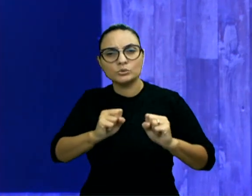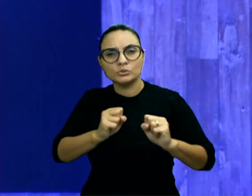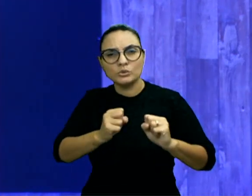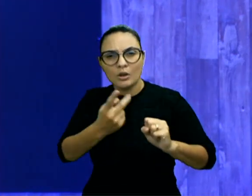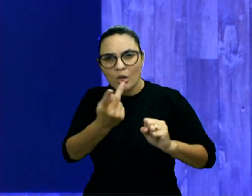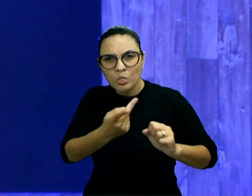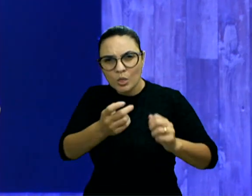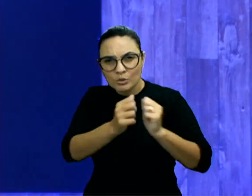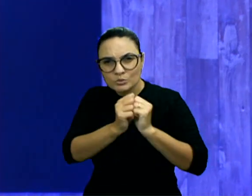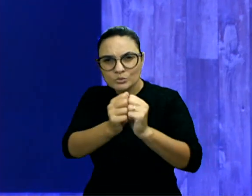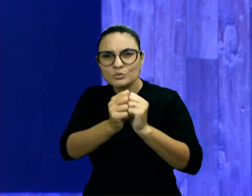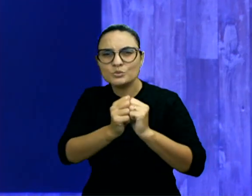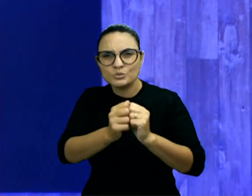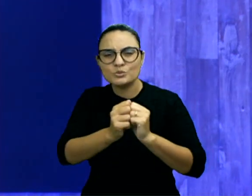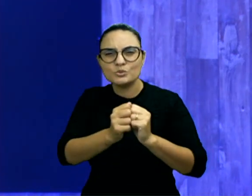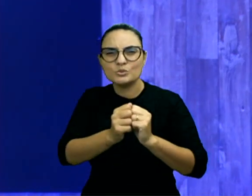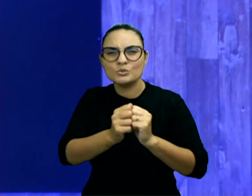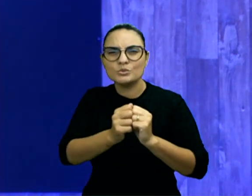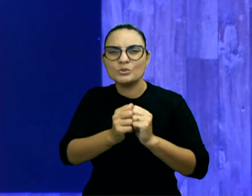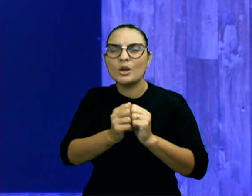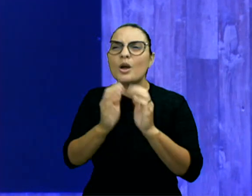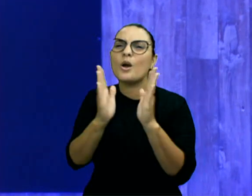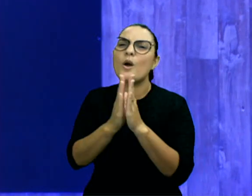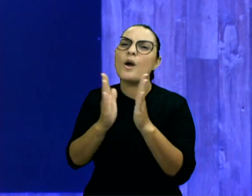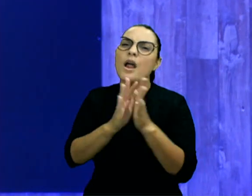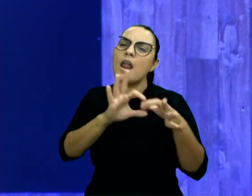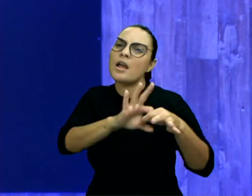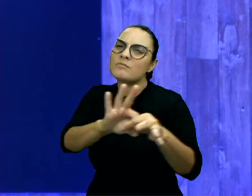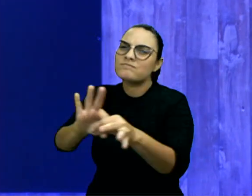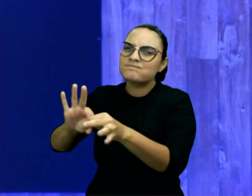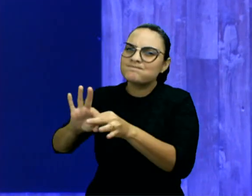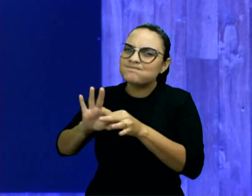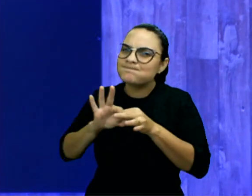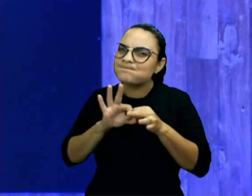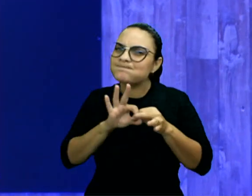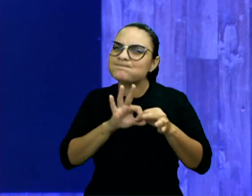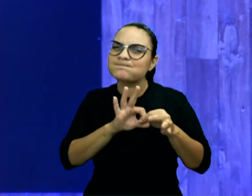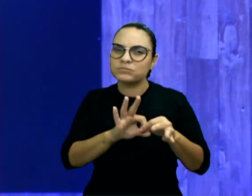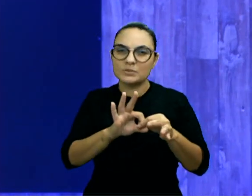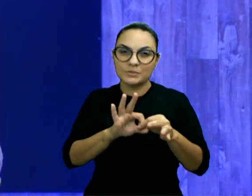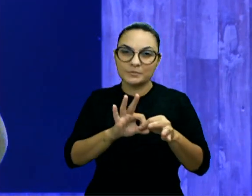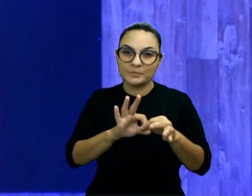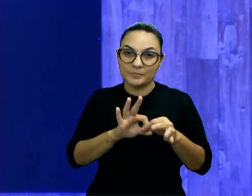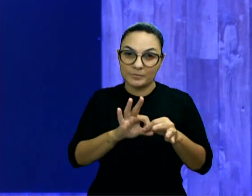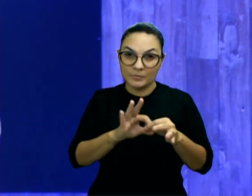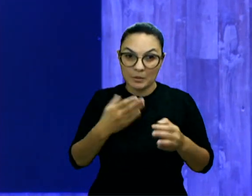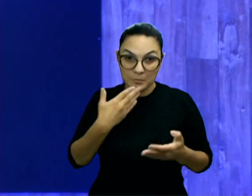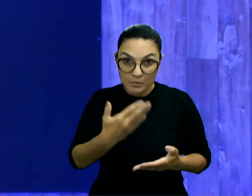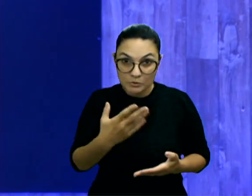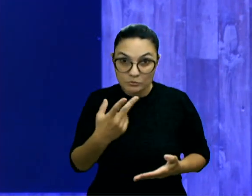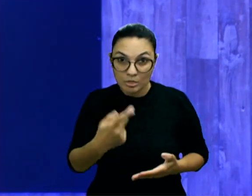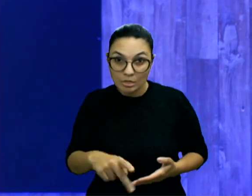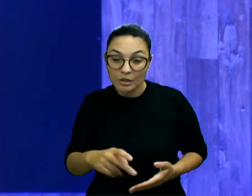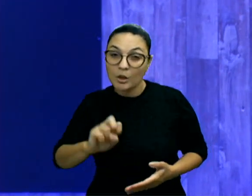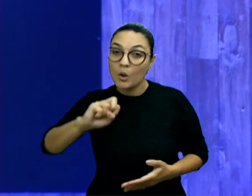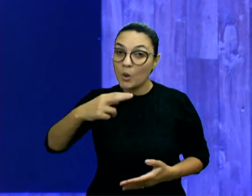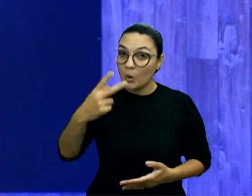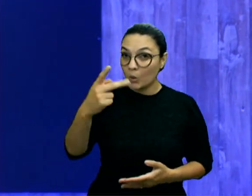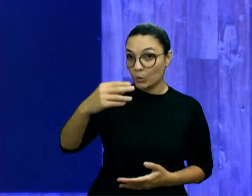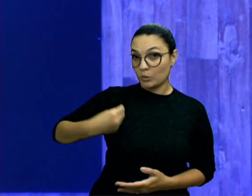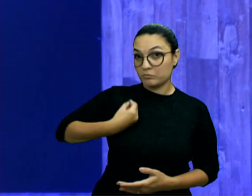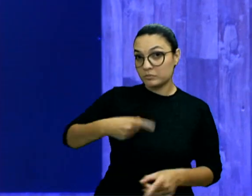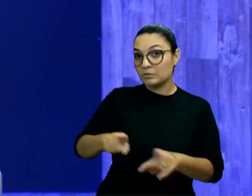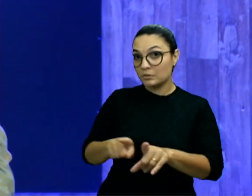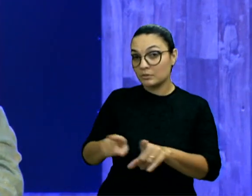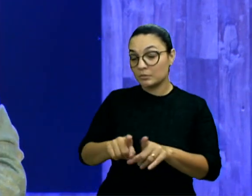em uma só voz, em um só corpo, nós pudéssemos agora entrar na presença do Senhor, orando por esses pedidos e pelo seu pedido também, em nome